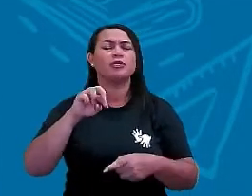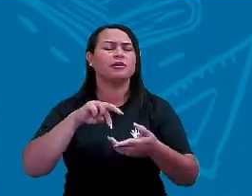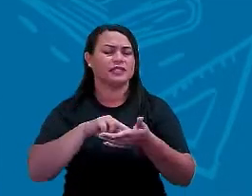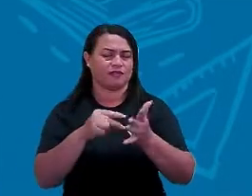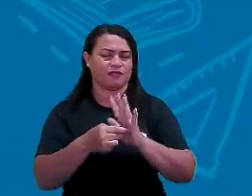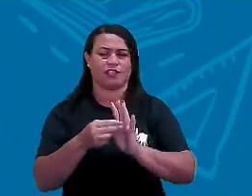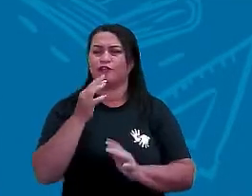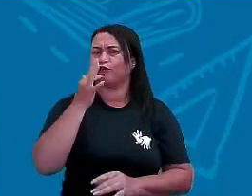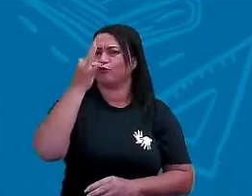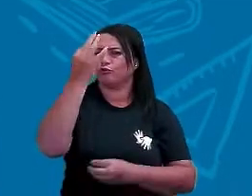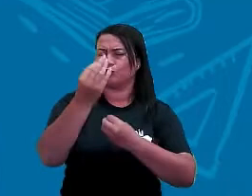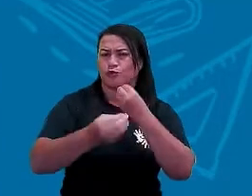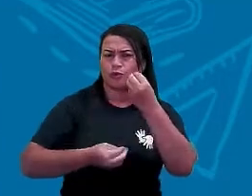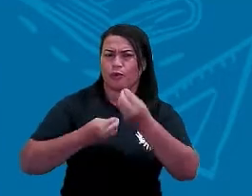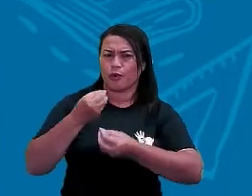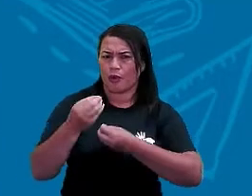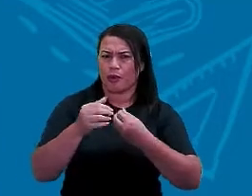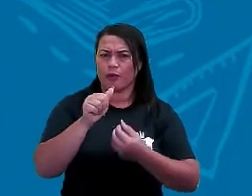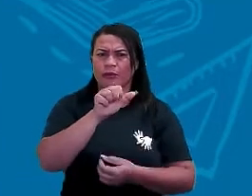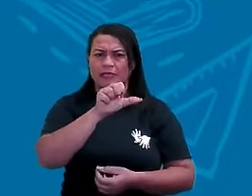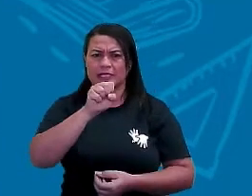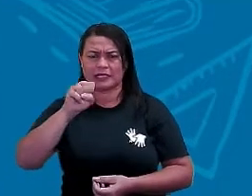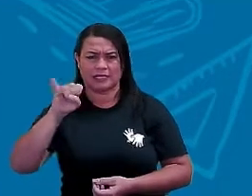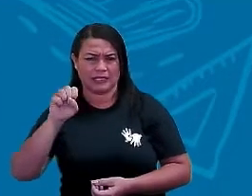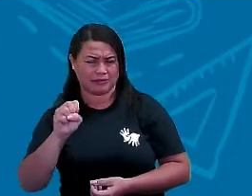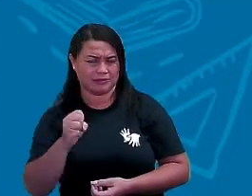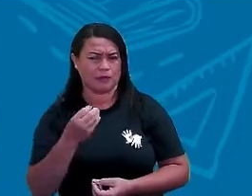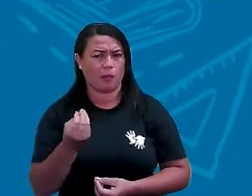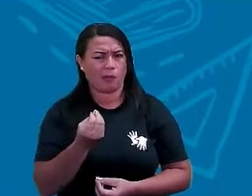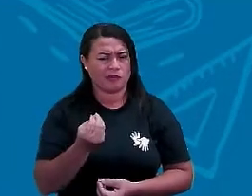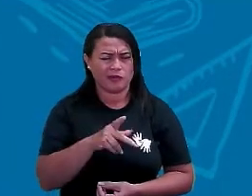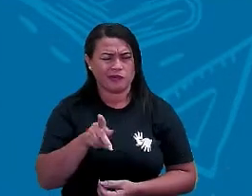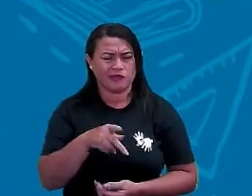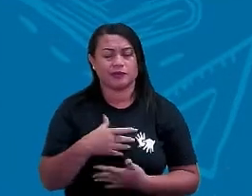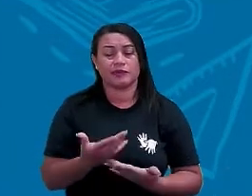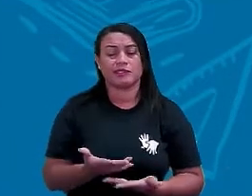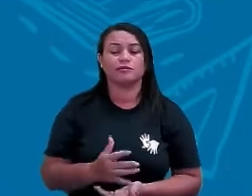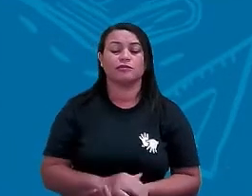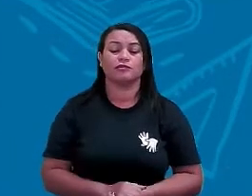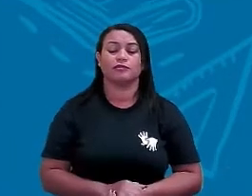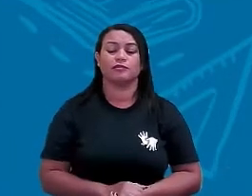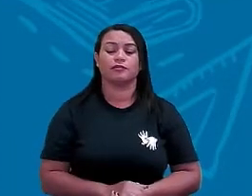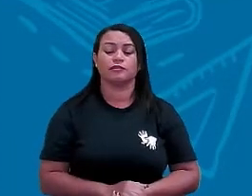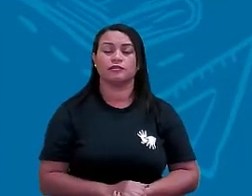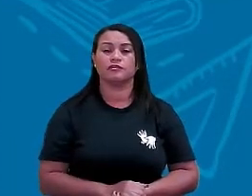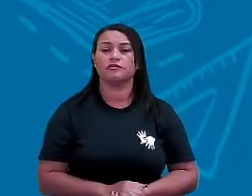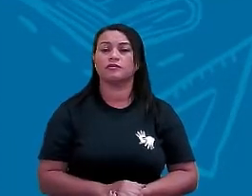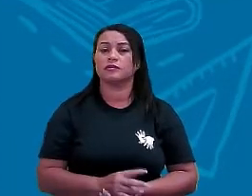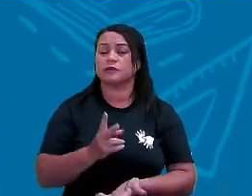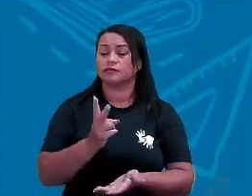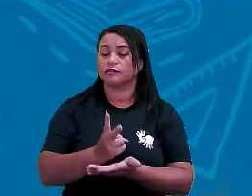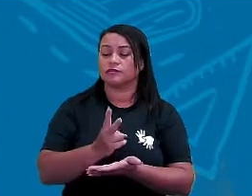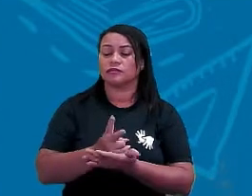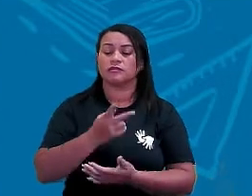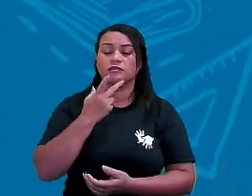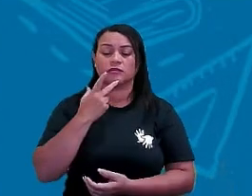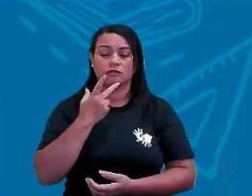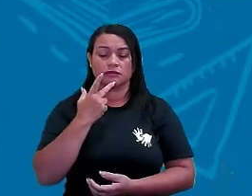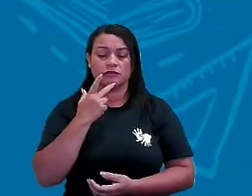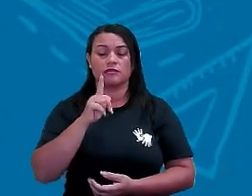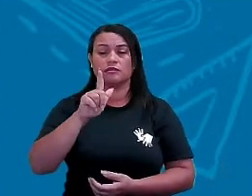futuro. Como assim, Mr. Assis? Bem, quando eu digo I'm going to Rio, quando eu vou usar o going to, é um